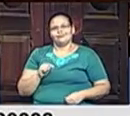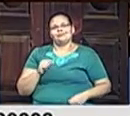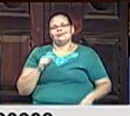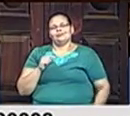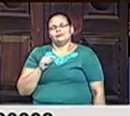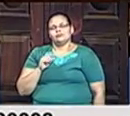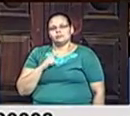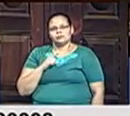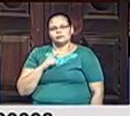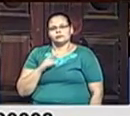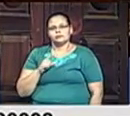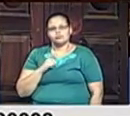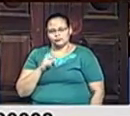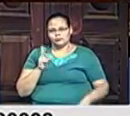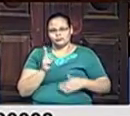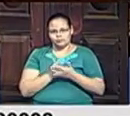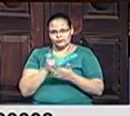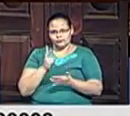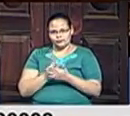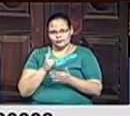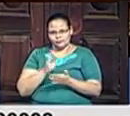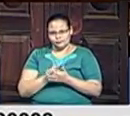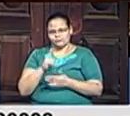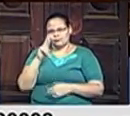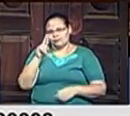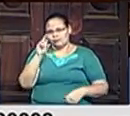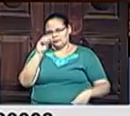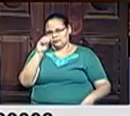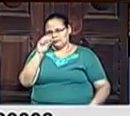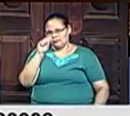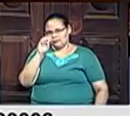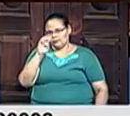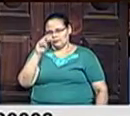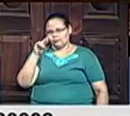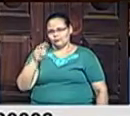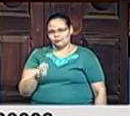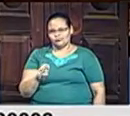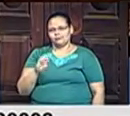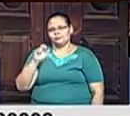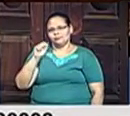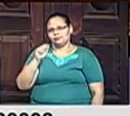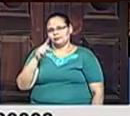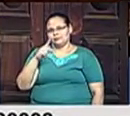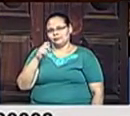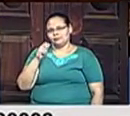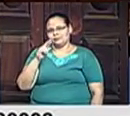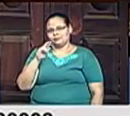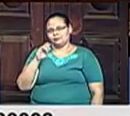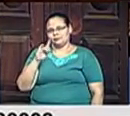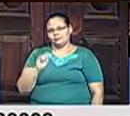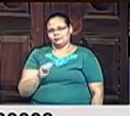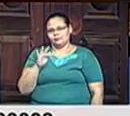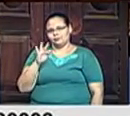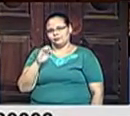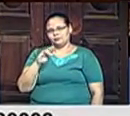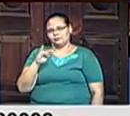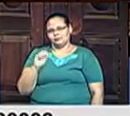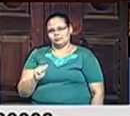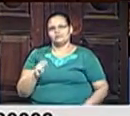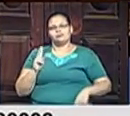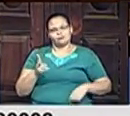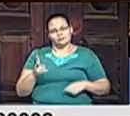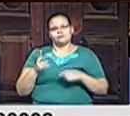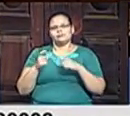envolvia a mesma Rosimeire Aparecida Ferreira, o mesmo doutor